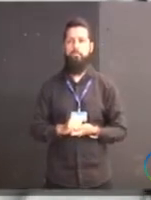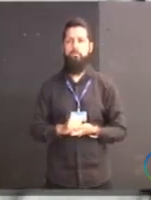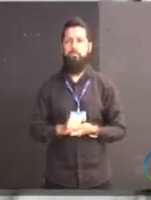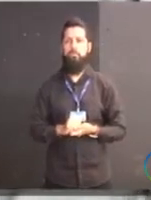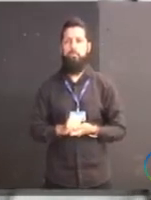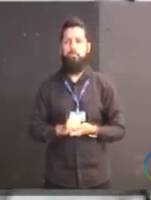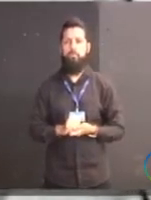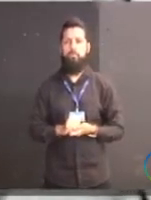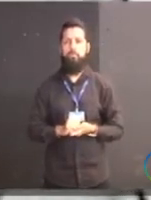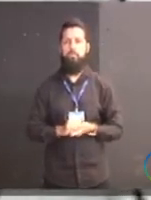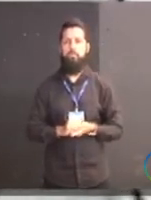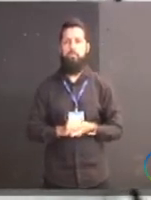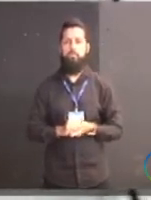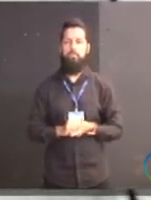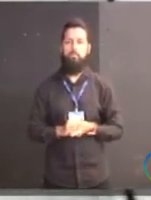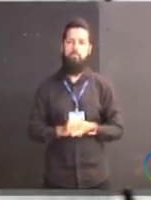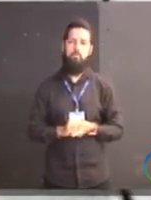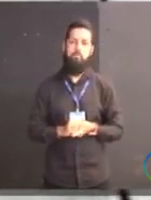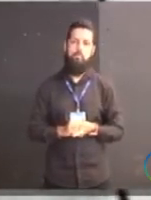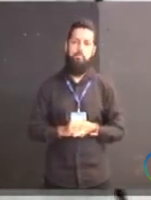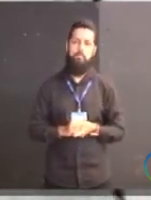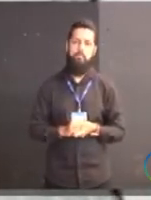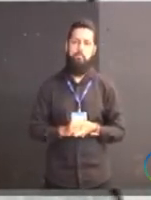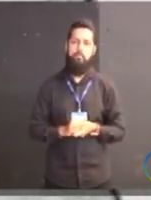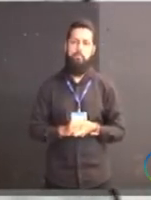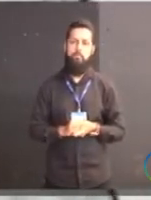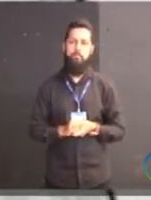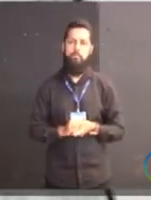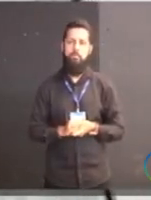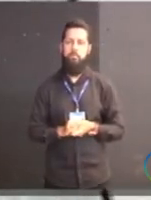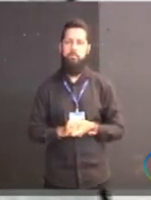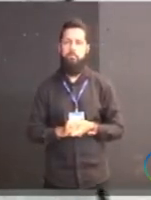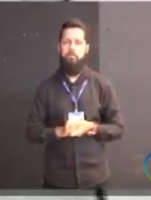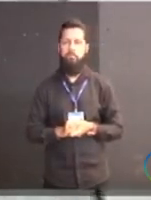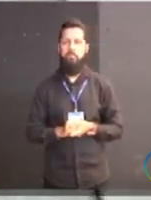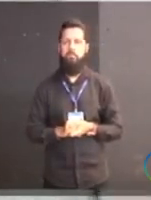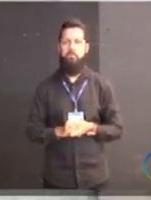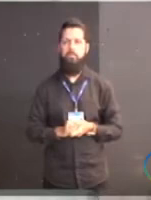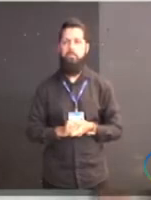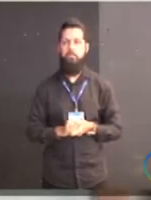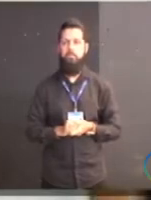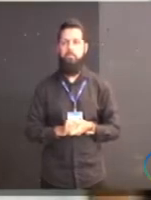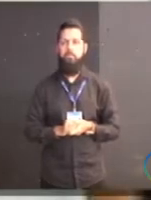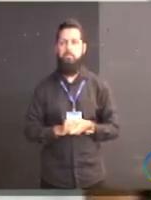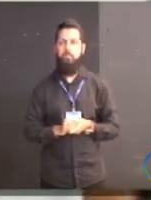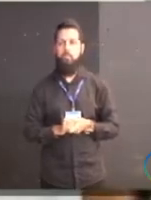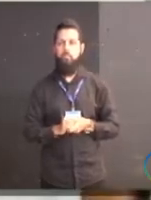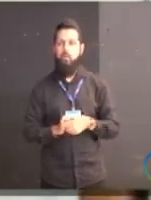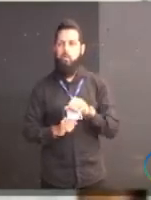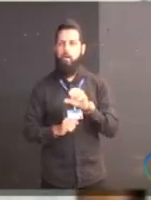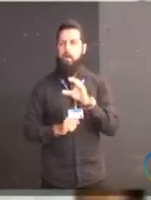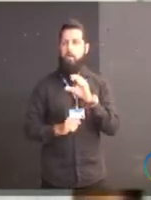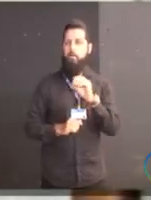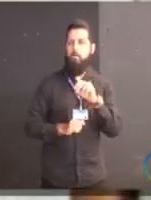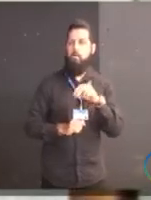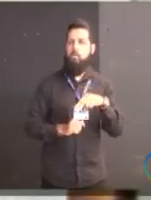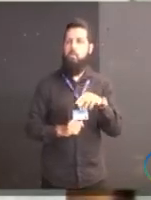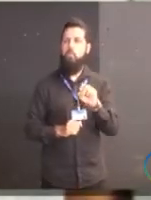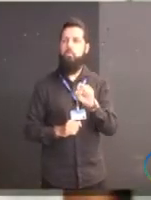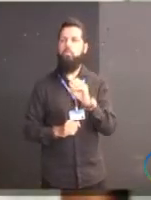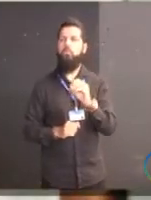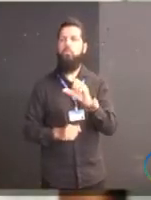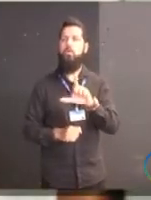em outra fase do painel, evoluindo para a constelação, que, se não me engano,